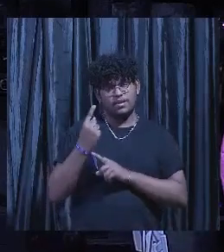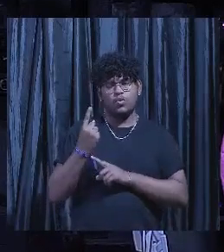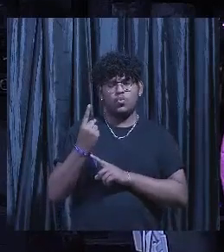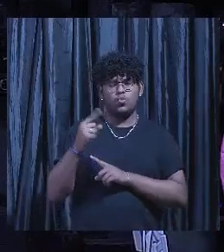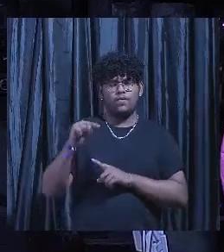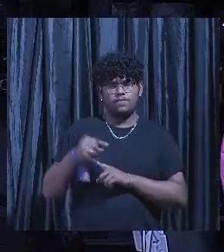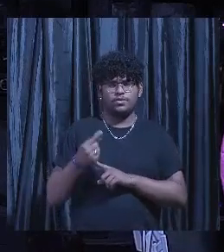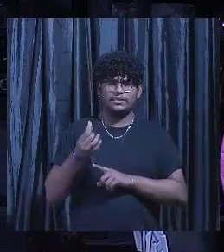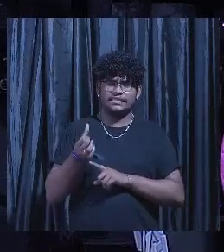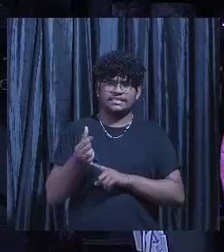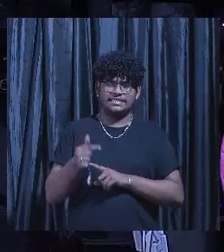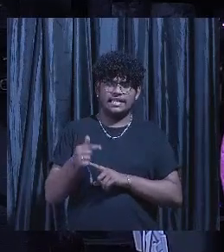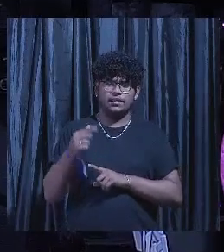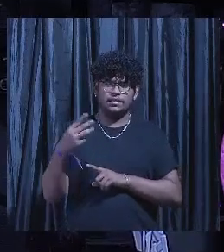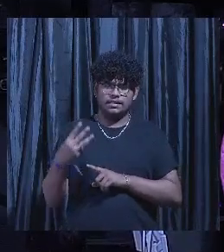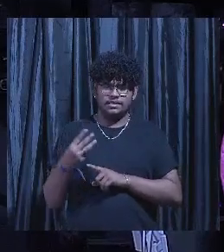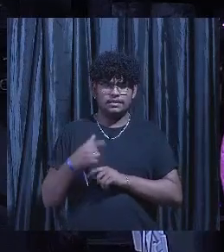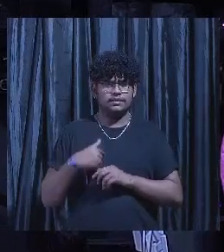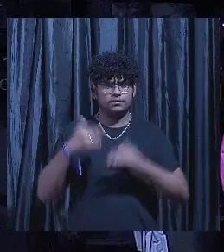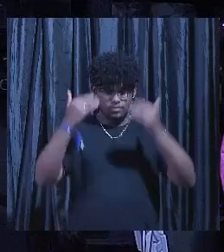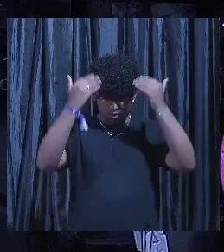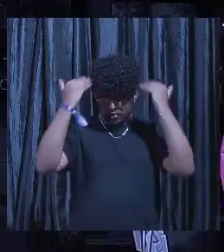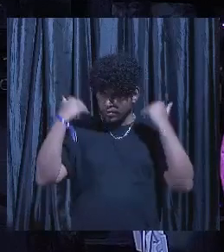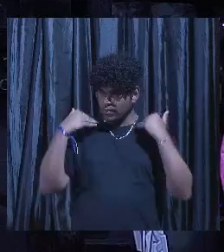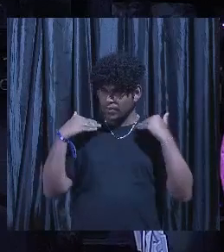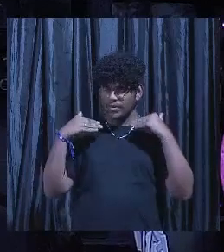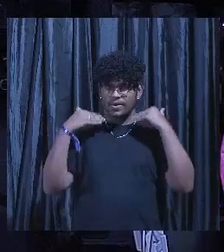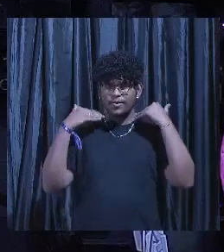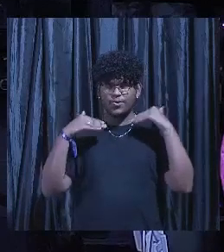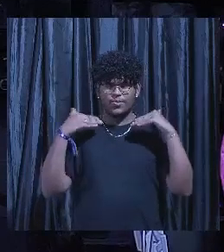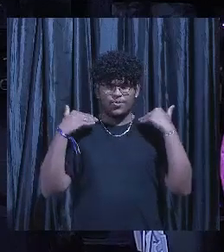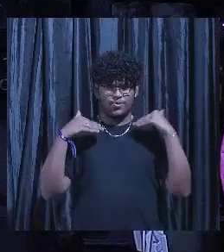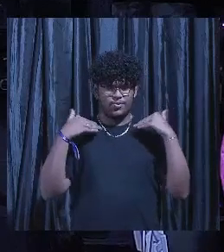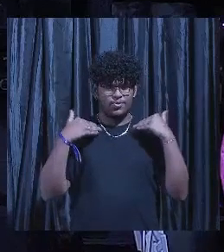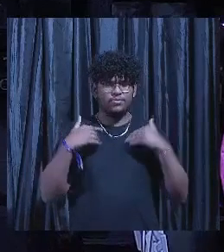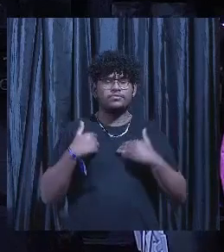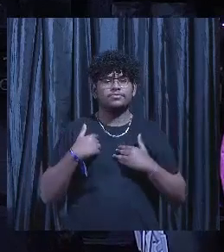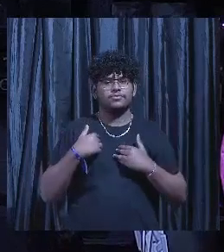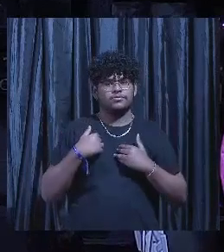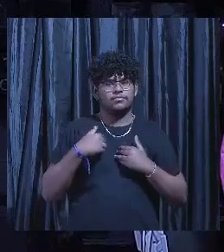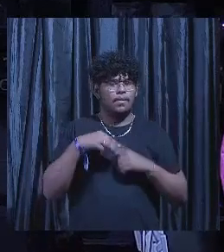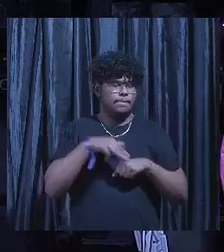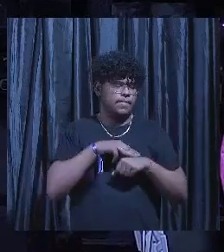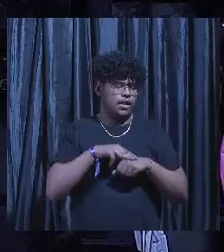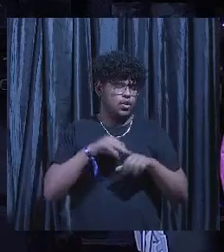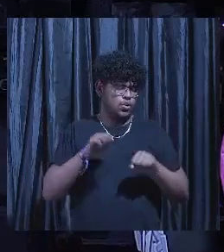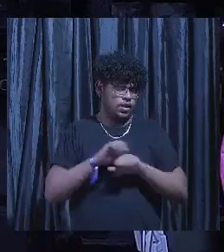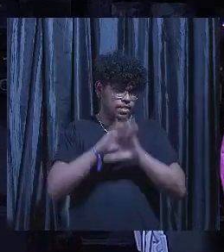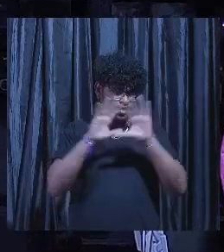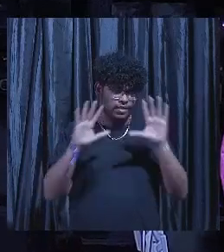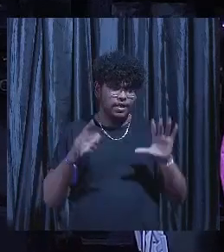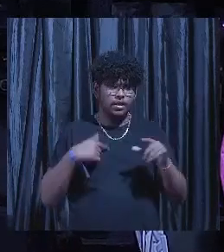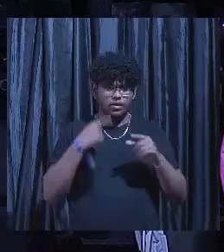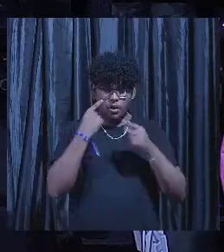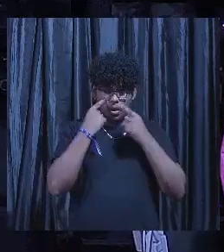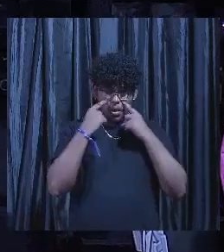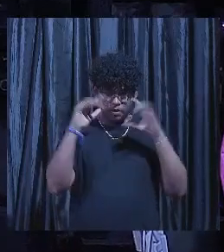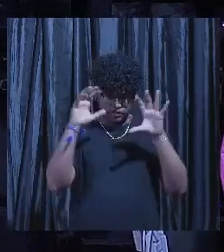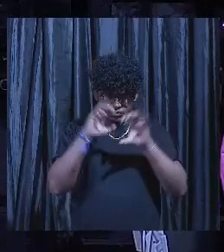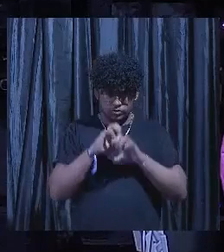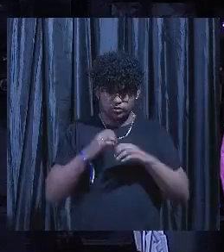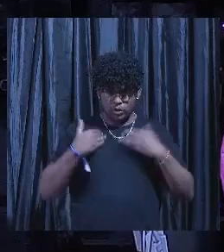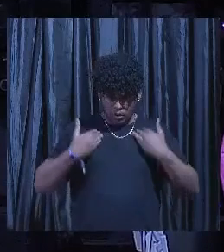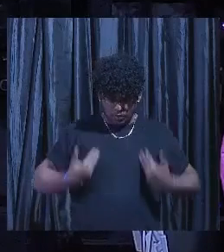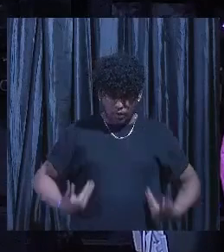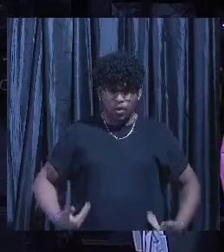1,73 m, cabelo curto, acima do ombro, castanho claro, olhos escuros, e estou todinha vestida